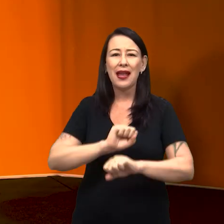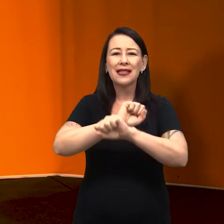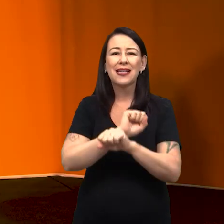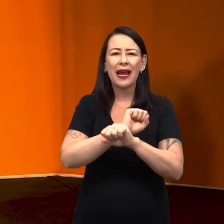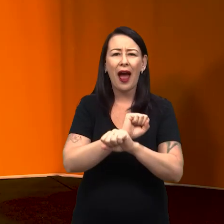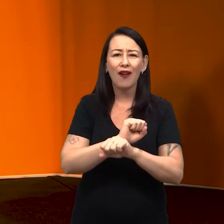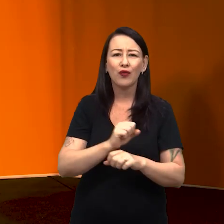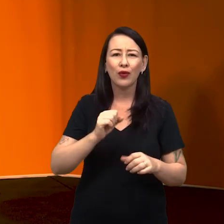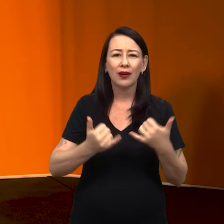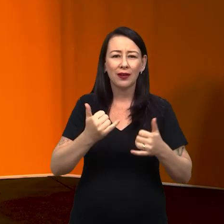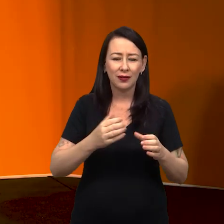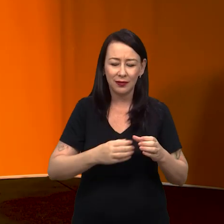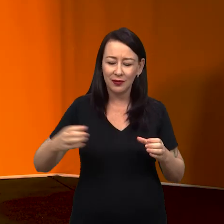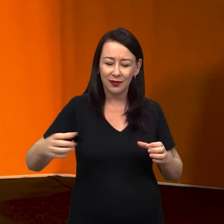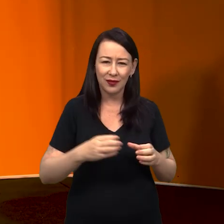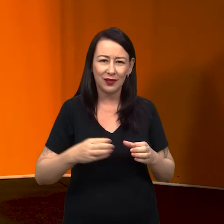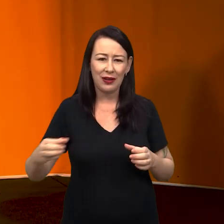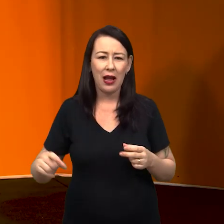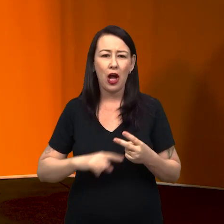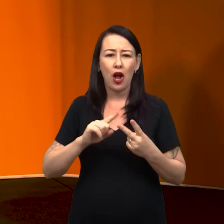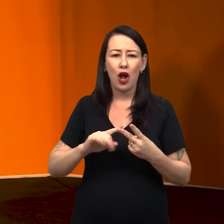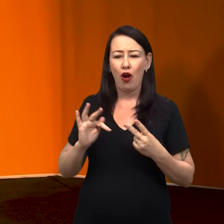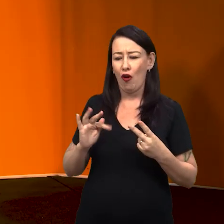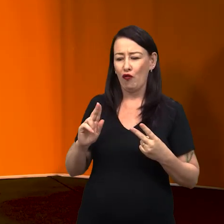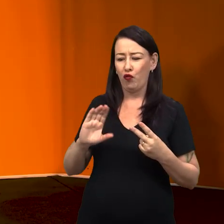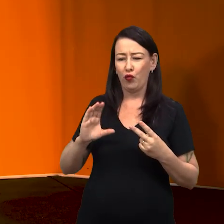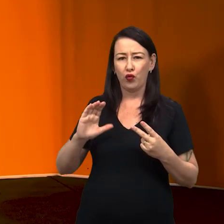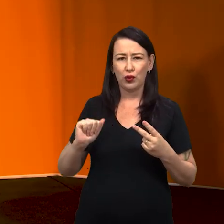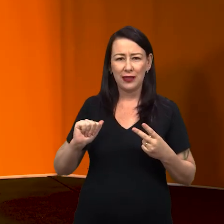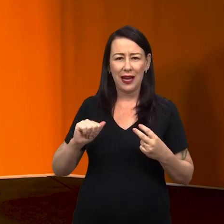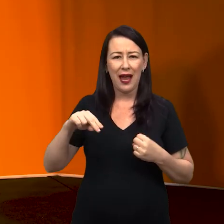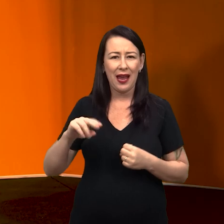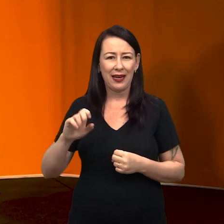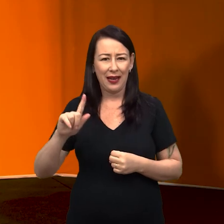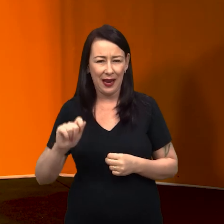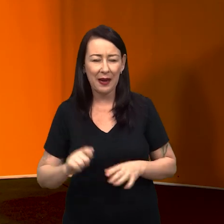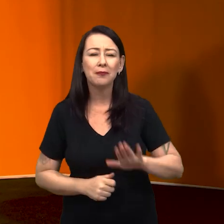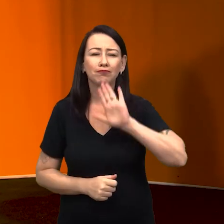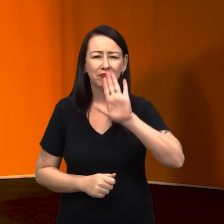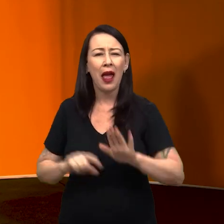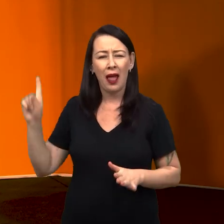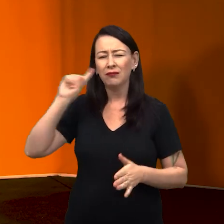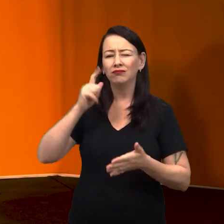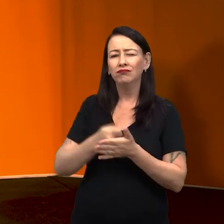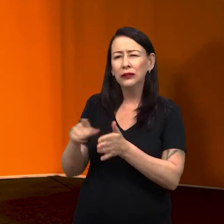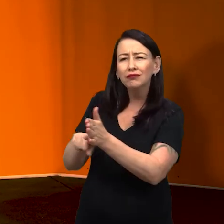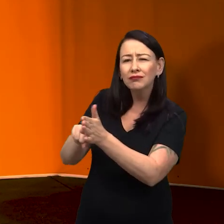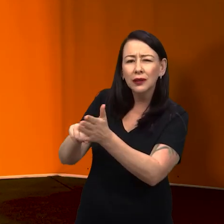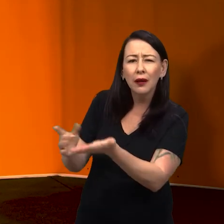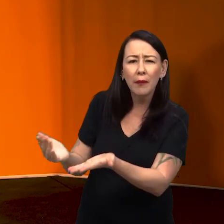né? Na fuça da nega. Então, eu fiz um estudo, que inclusive tem